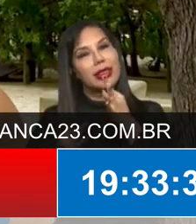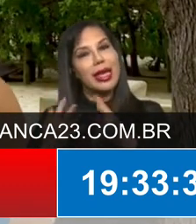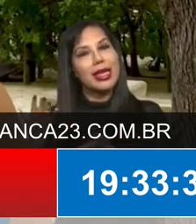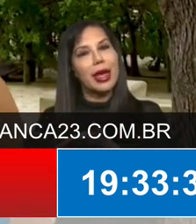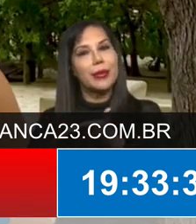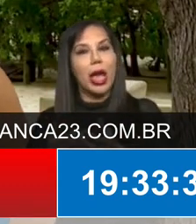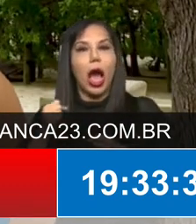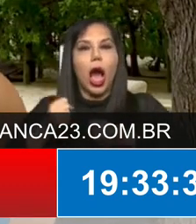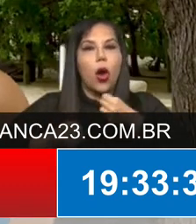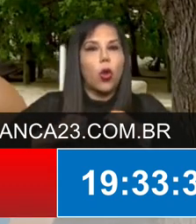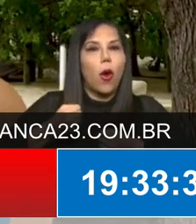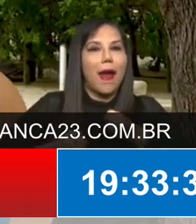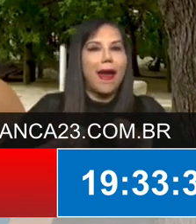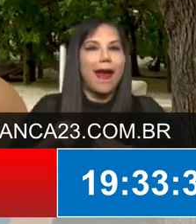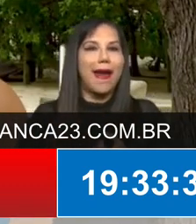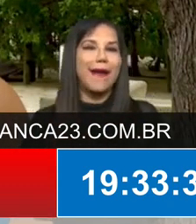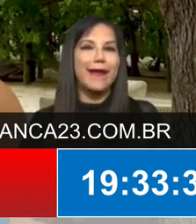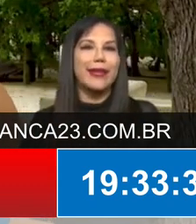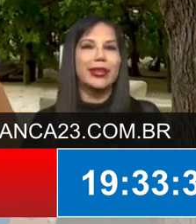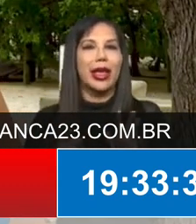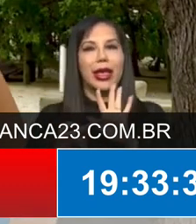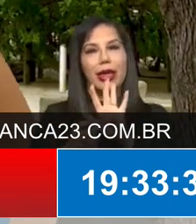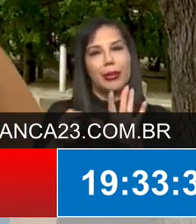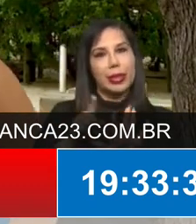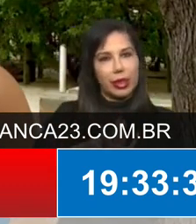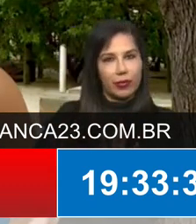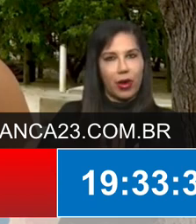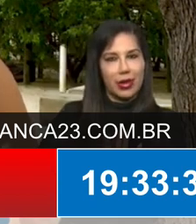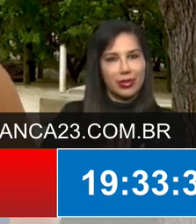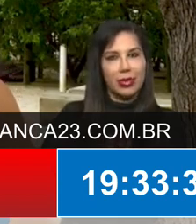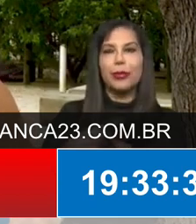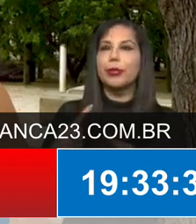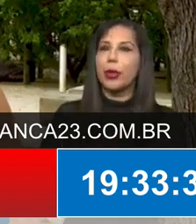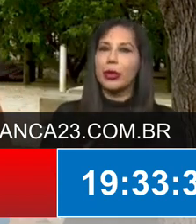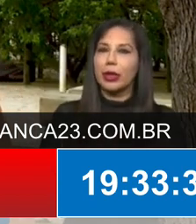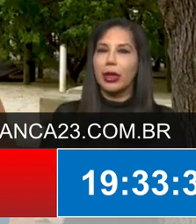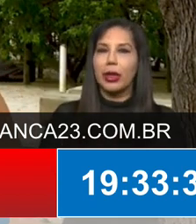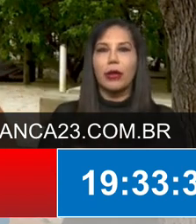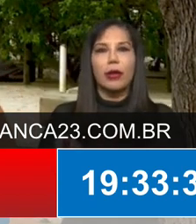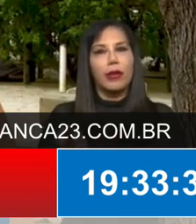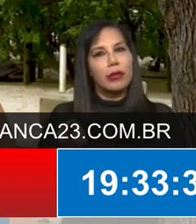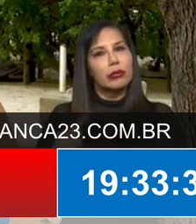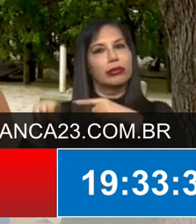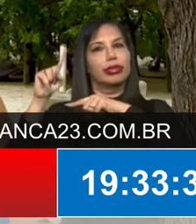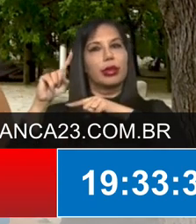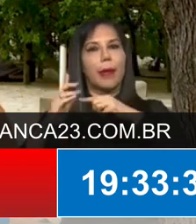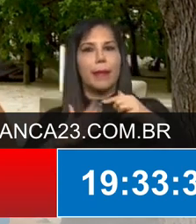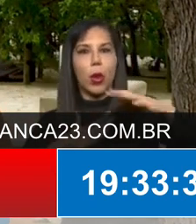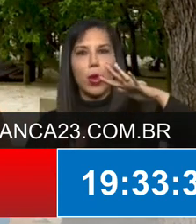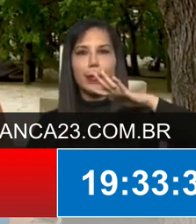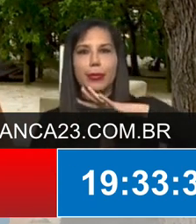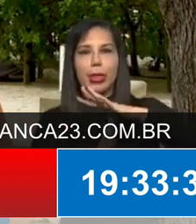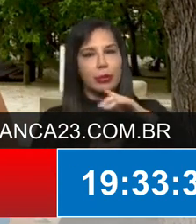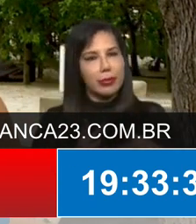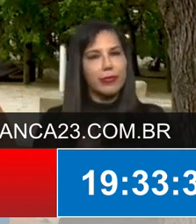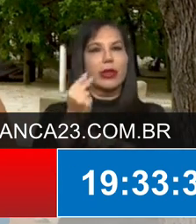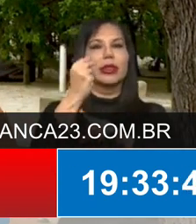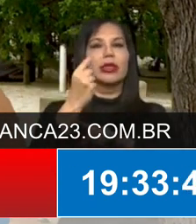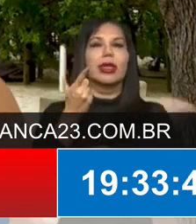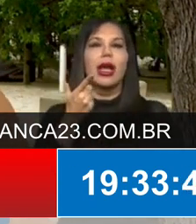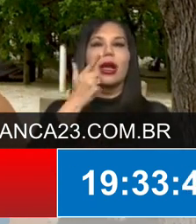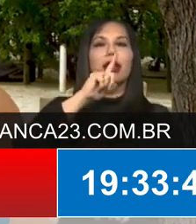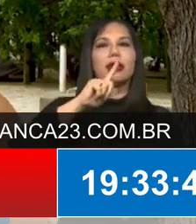corrida ela é muito metafórica assim você supera o seu próprio limite na corrida e ganha